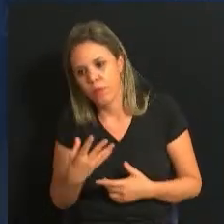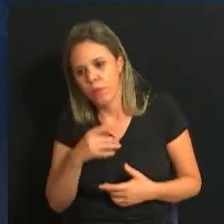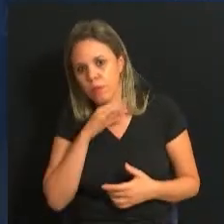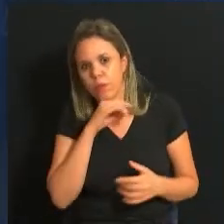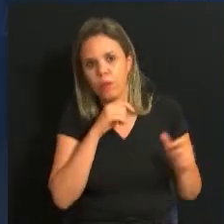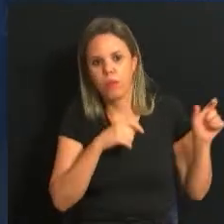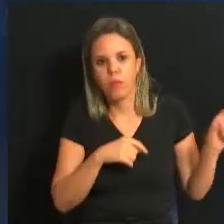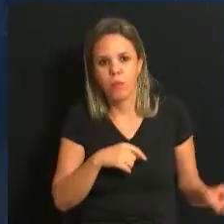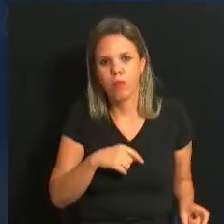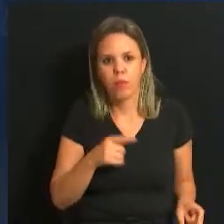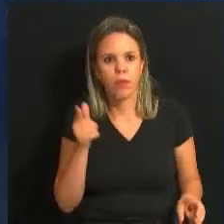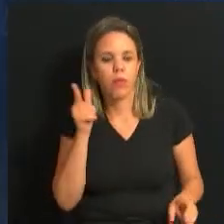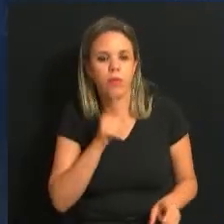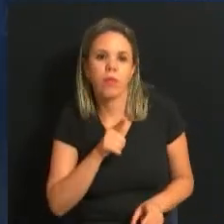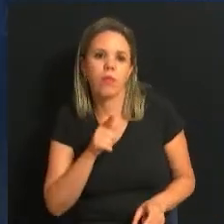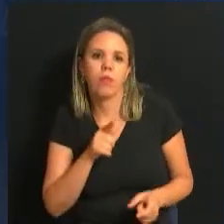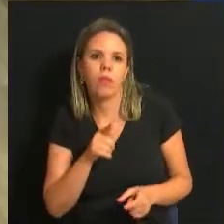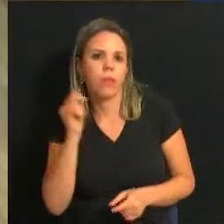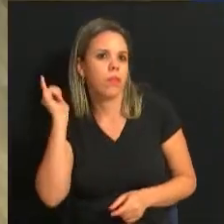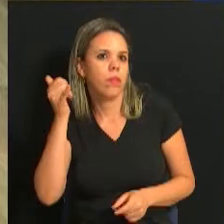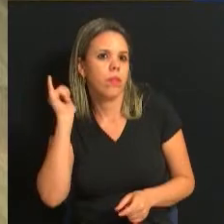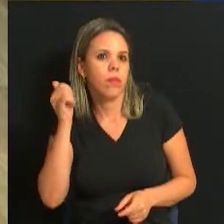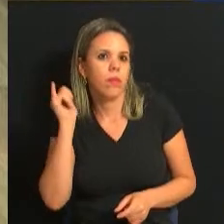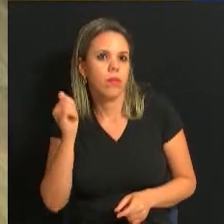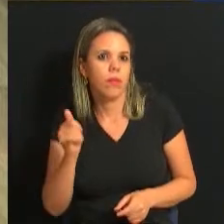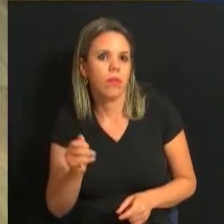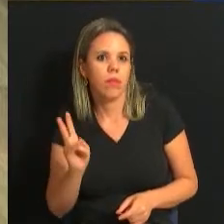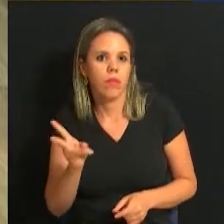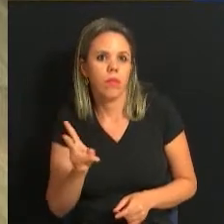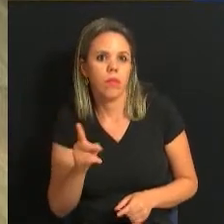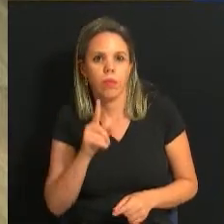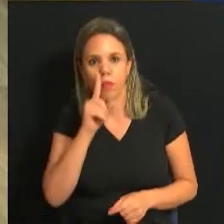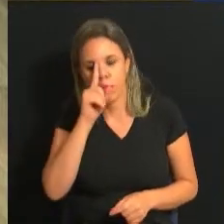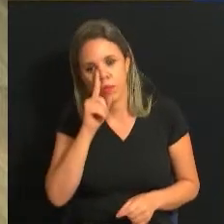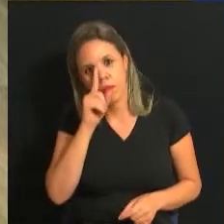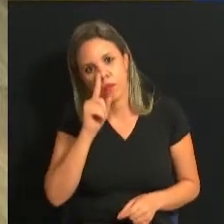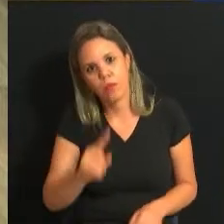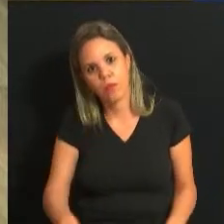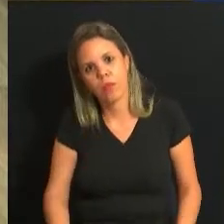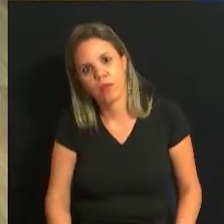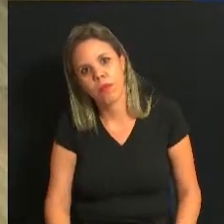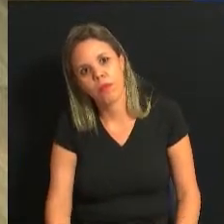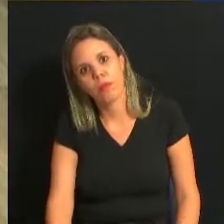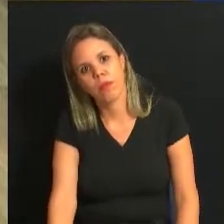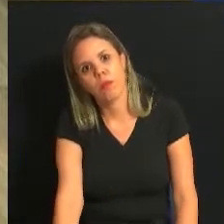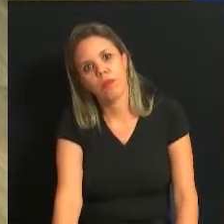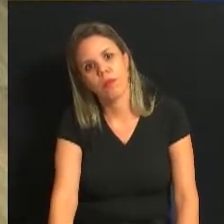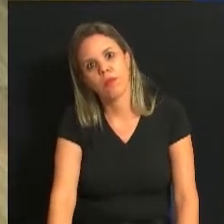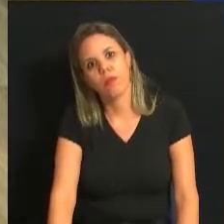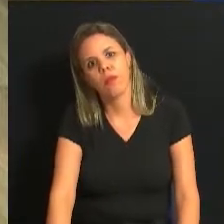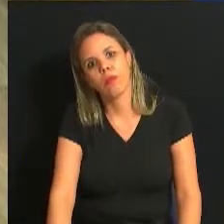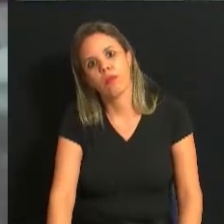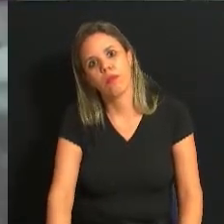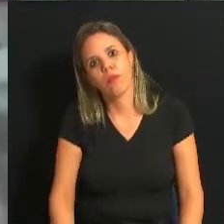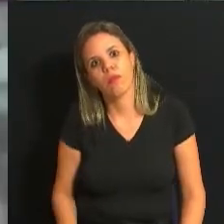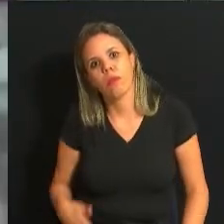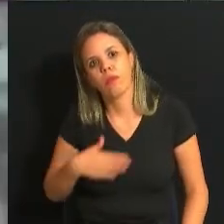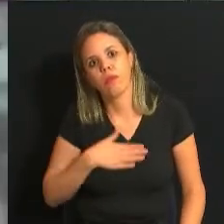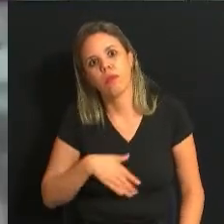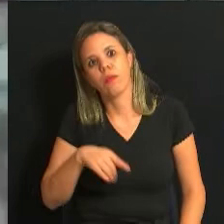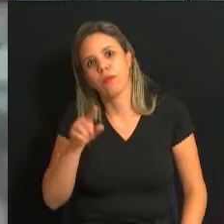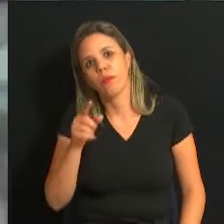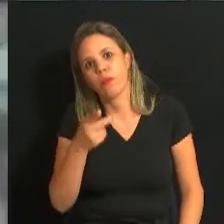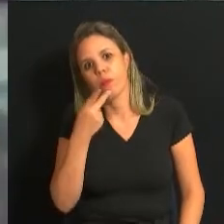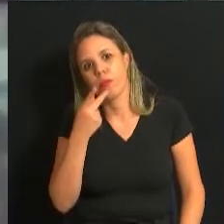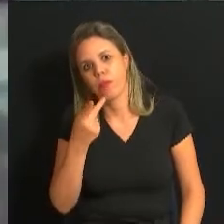até para ganhar uma certa narrativa, e isso é sempre muito perigoso, né? Gabriel, eu gostei muito de você ter